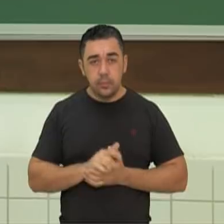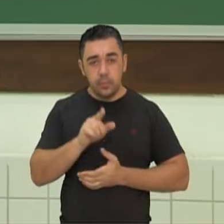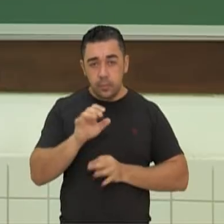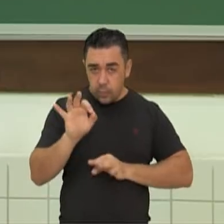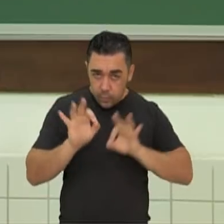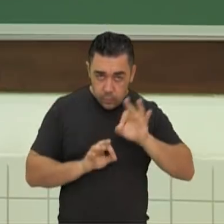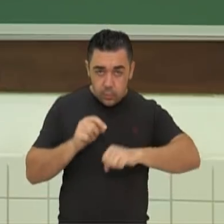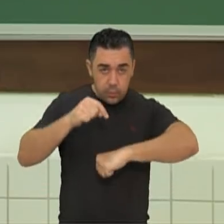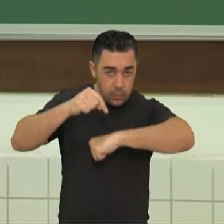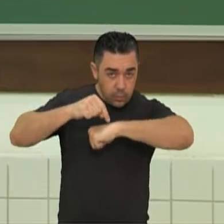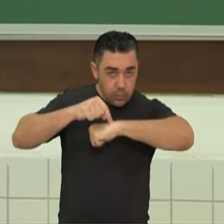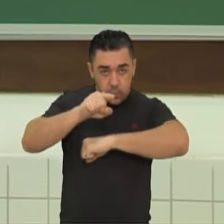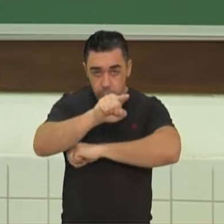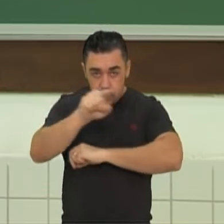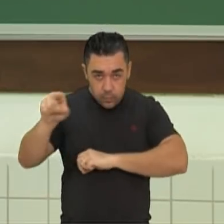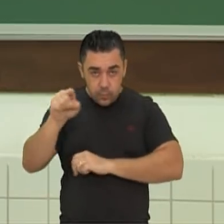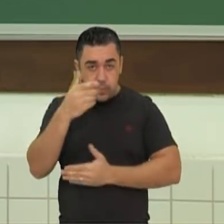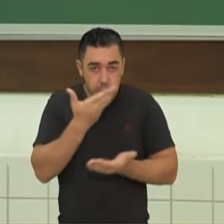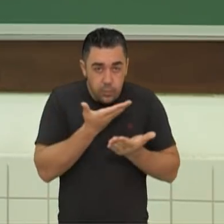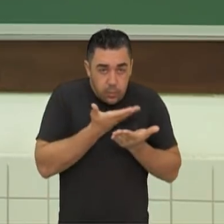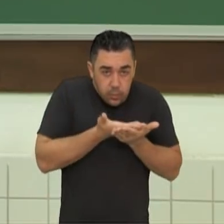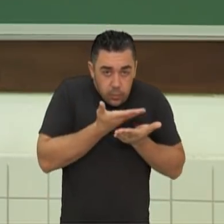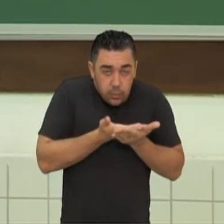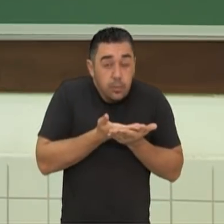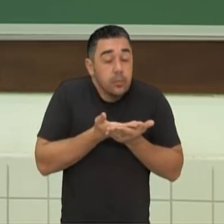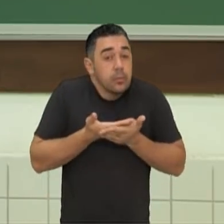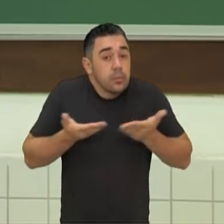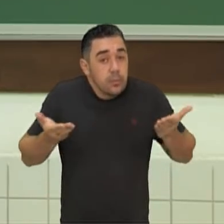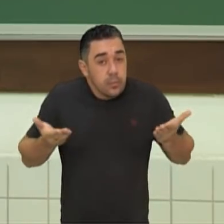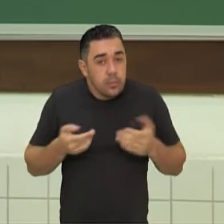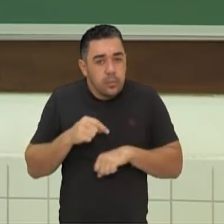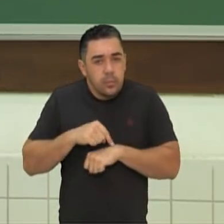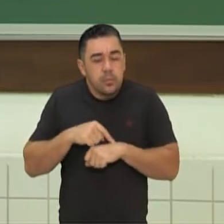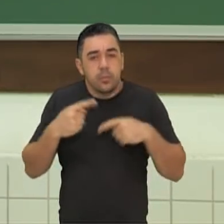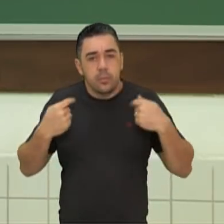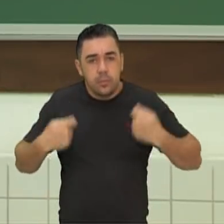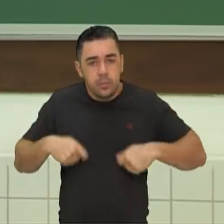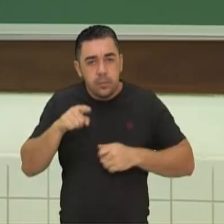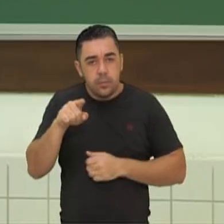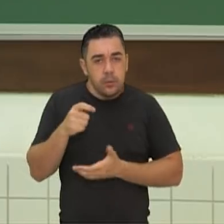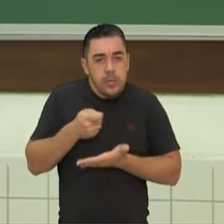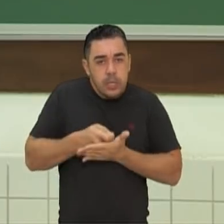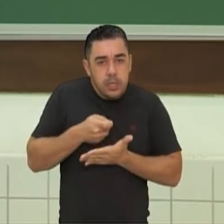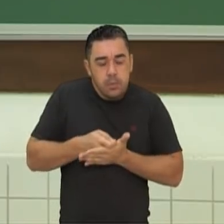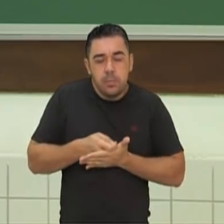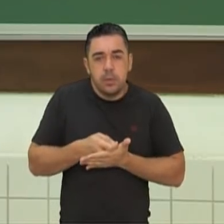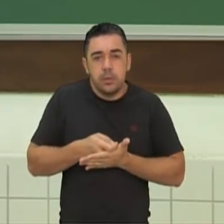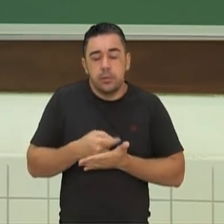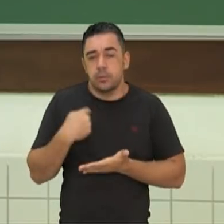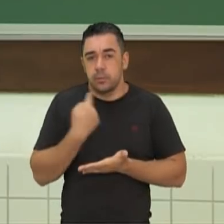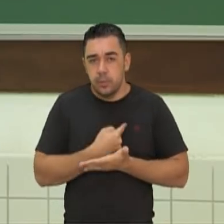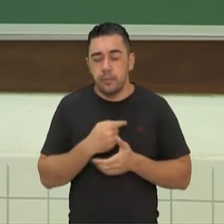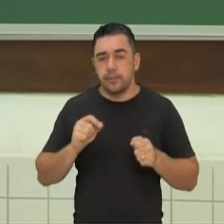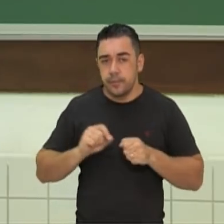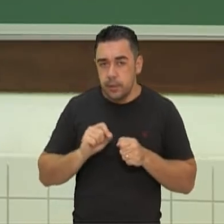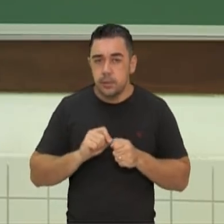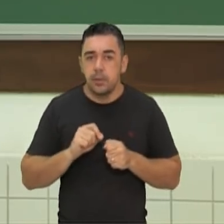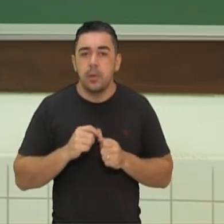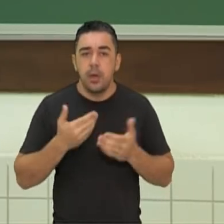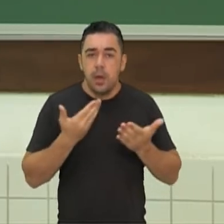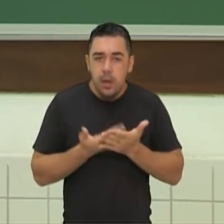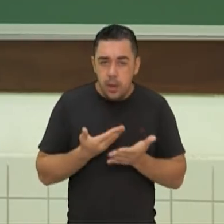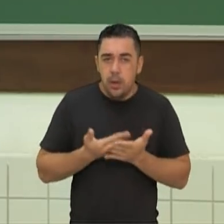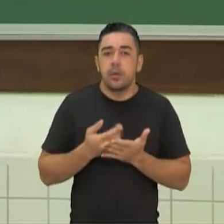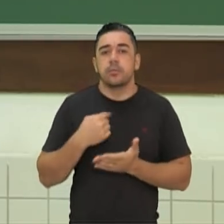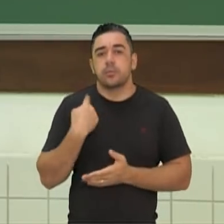organizem o horário de vocês, certo? Esse momento exige disciplina, então quando nós estamos fazendo as nossas aulas,